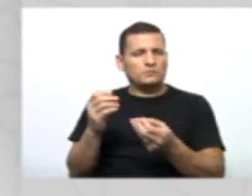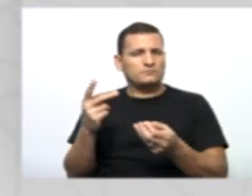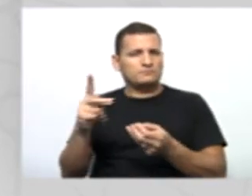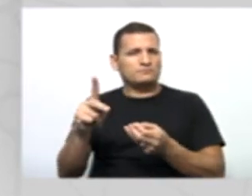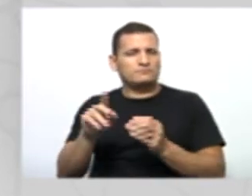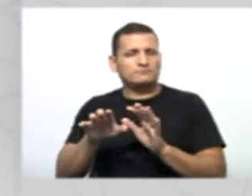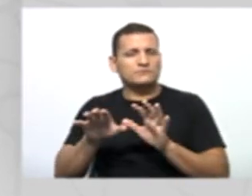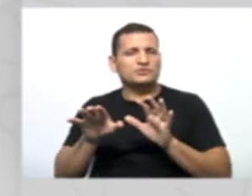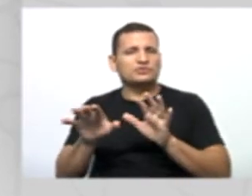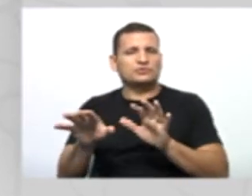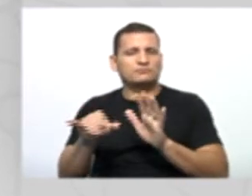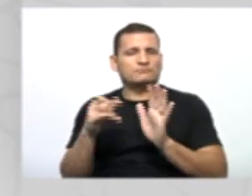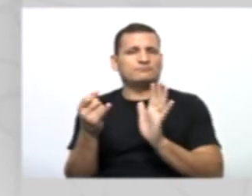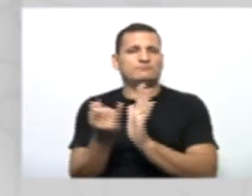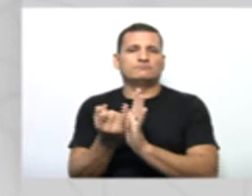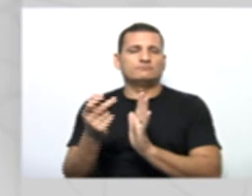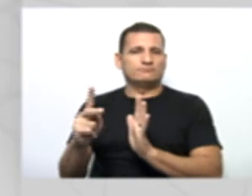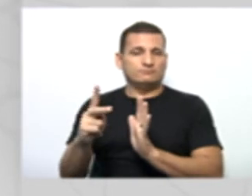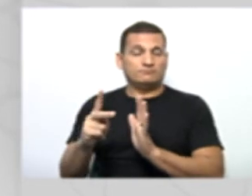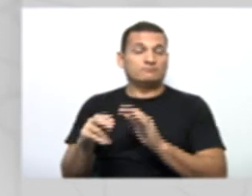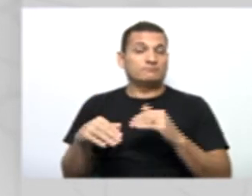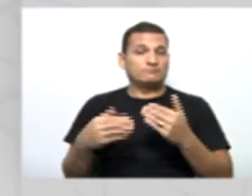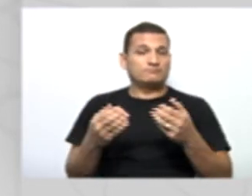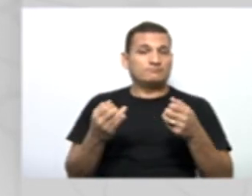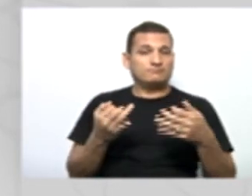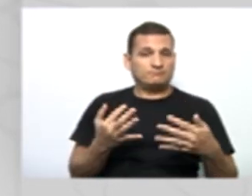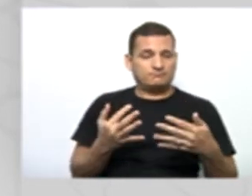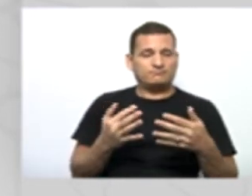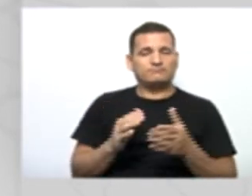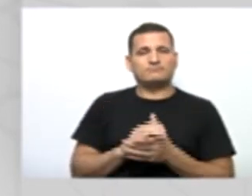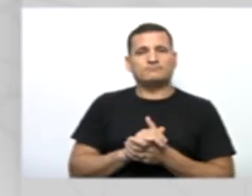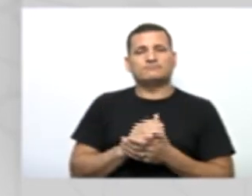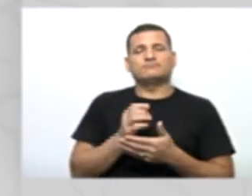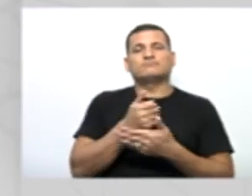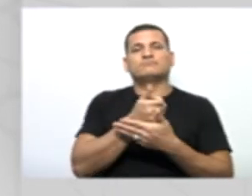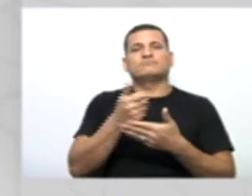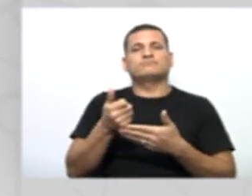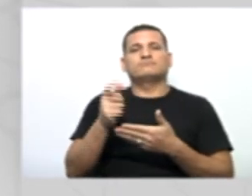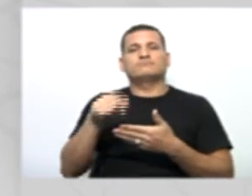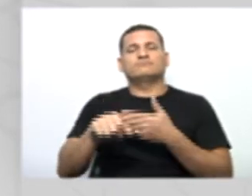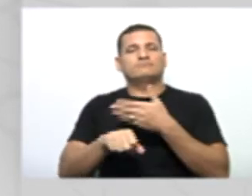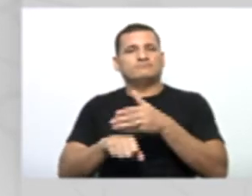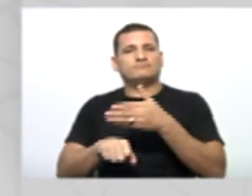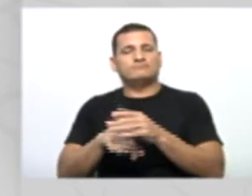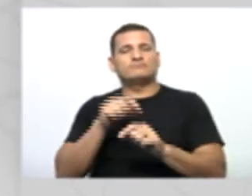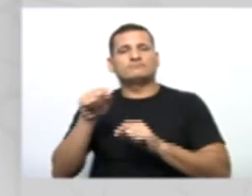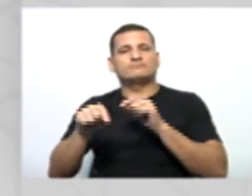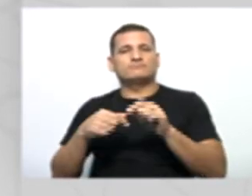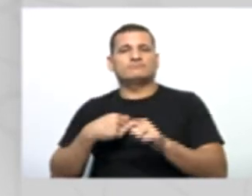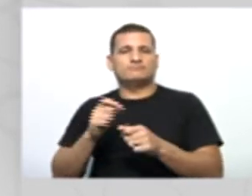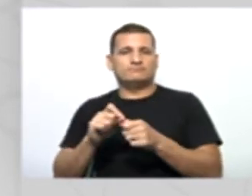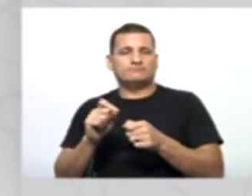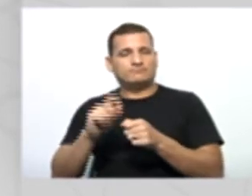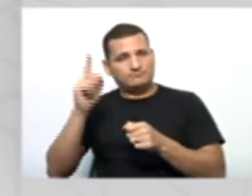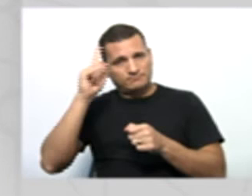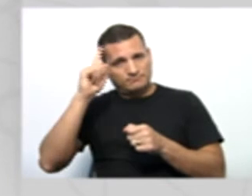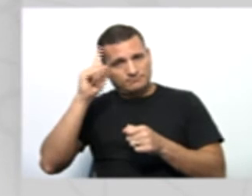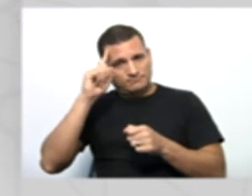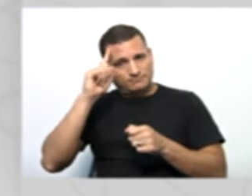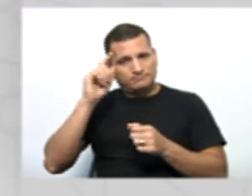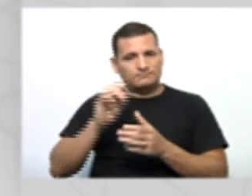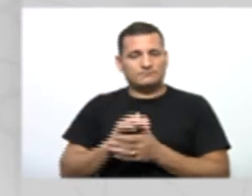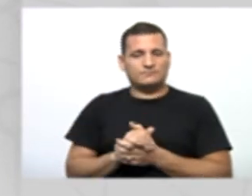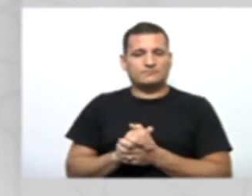sociedade. Como nós já falamos anteriormente, a moral é a prática, né, é o que eu faço no meu dia a dia. E a moral,